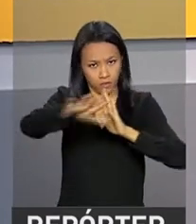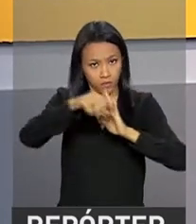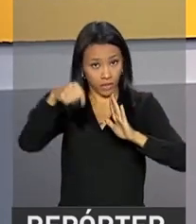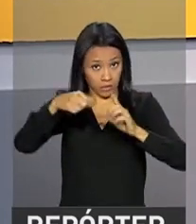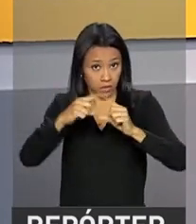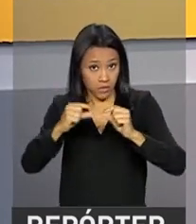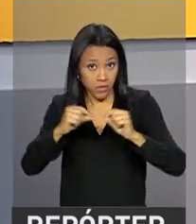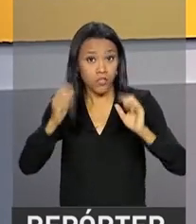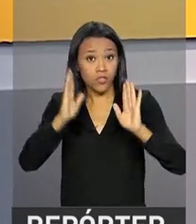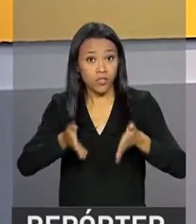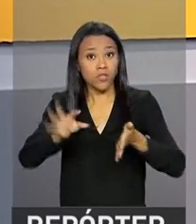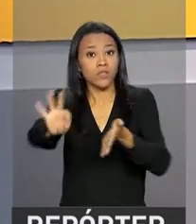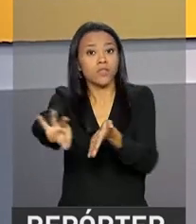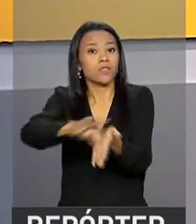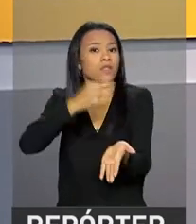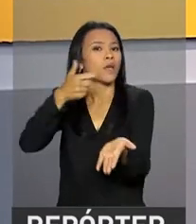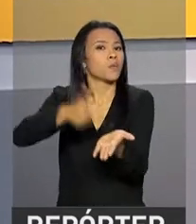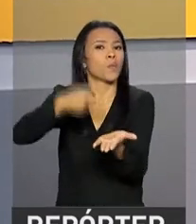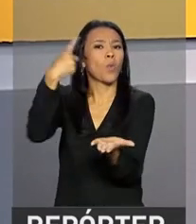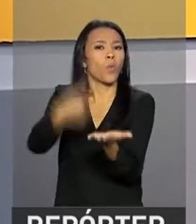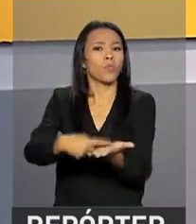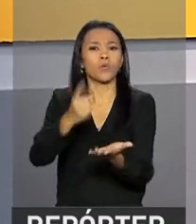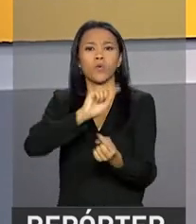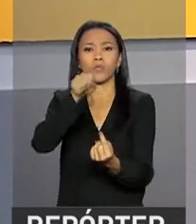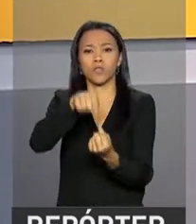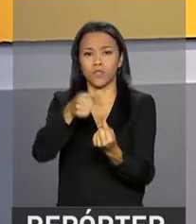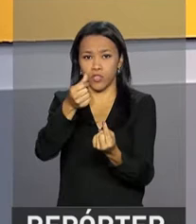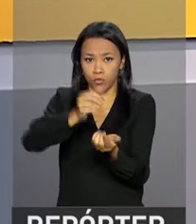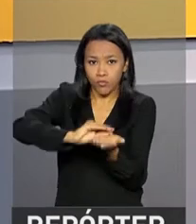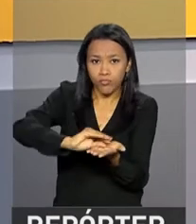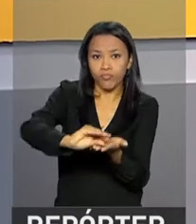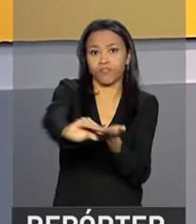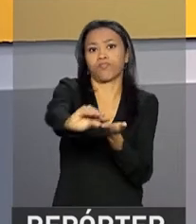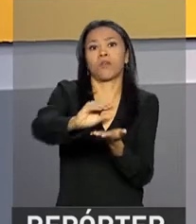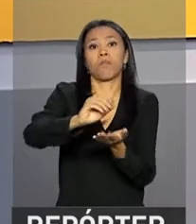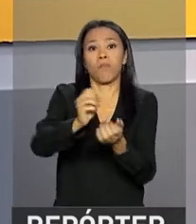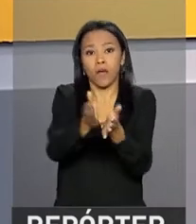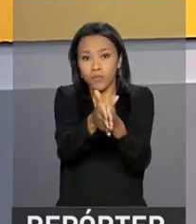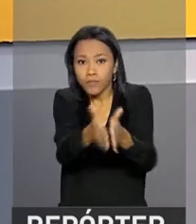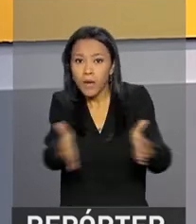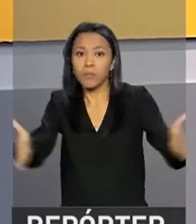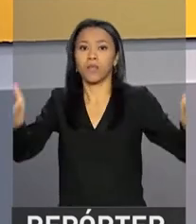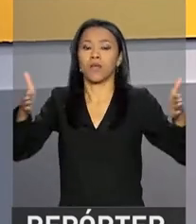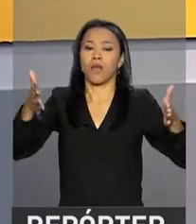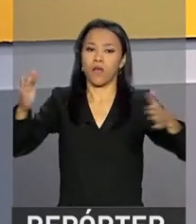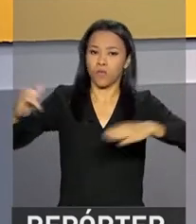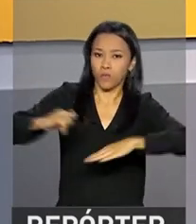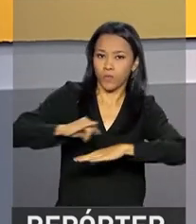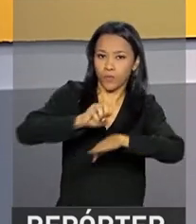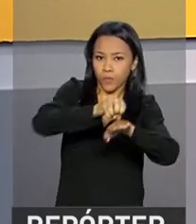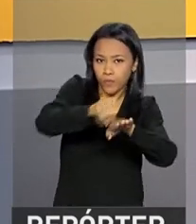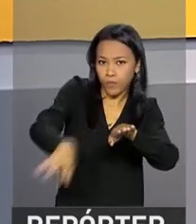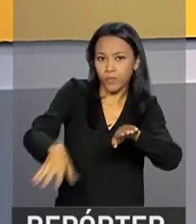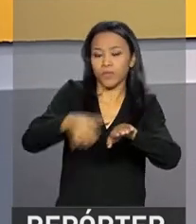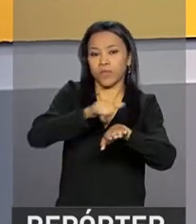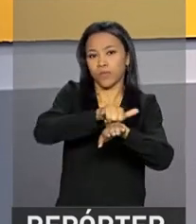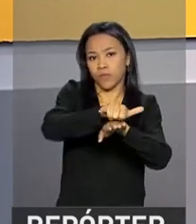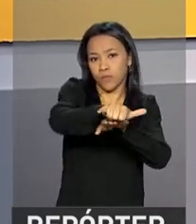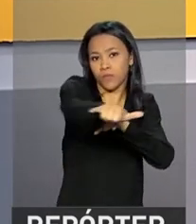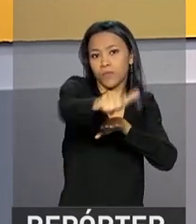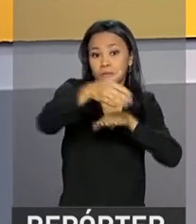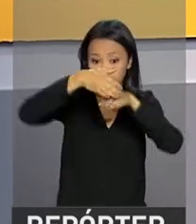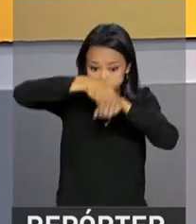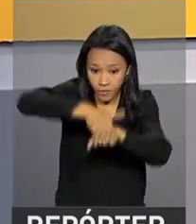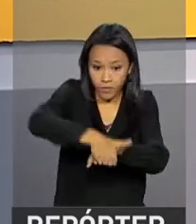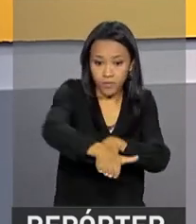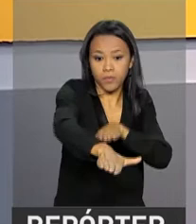assinado termo de compromisso para a liberação de dinheiro para ampliação do terminal de passageiros do pátio de aeronaves e da